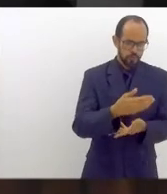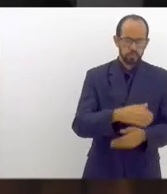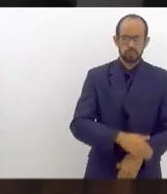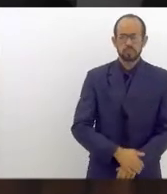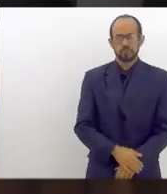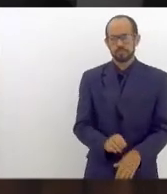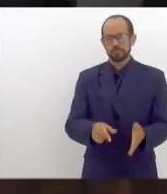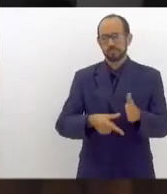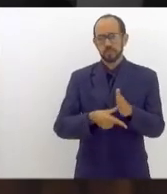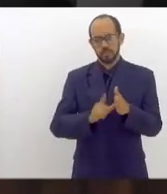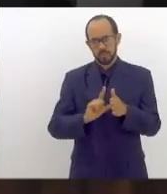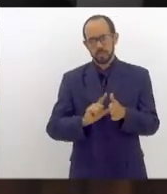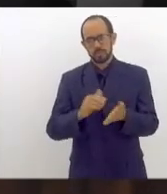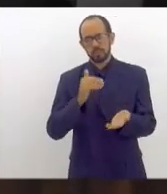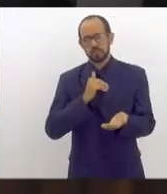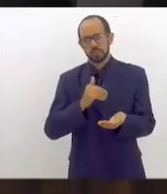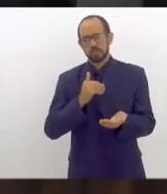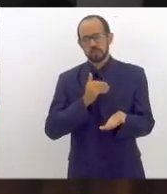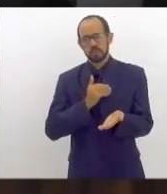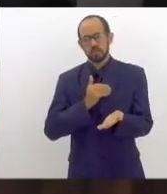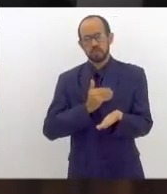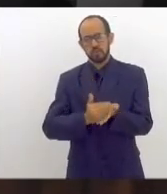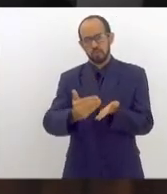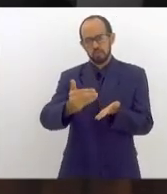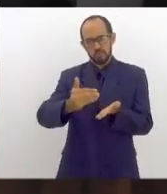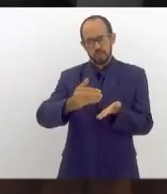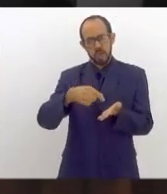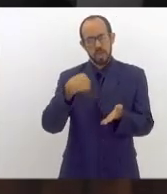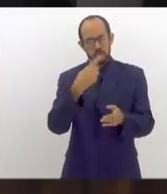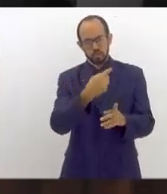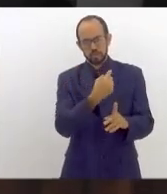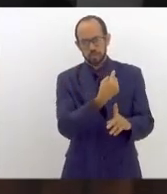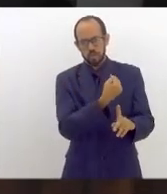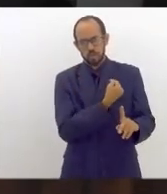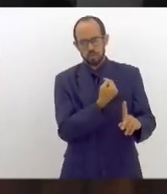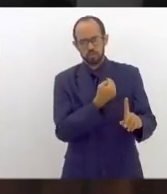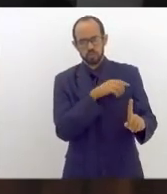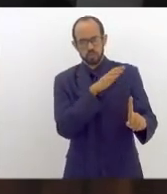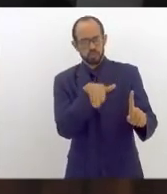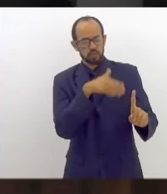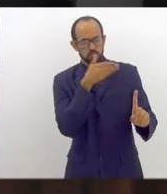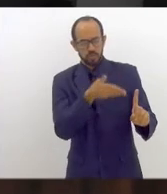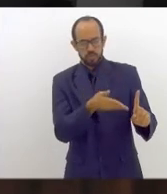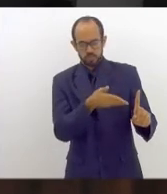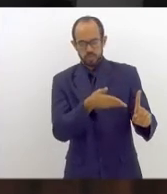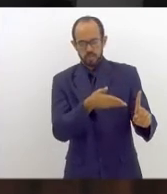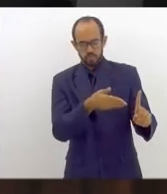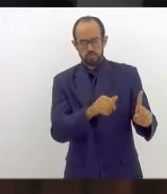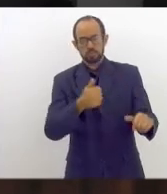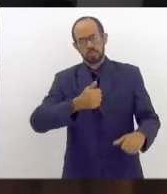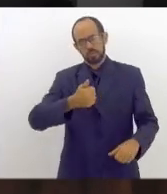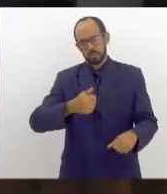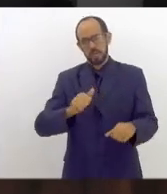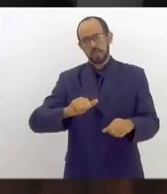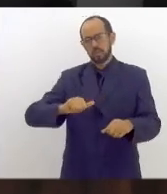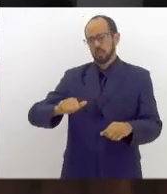Antes de nós passarmos a aos nossos homenageados com cedo aqui a fala